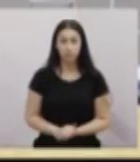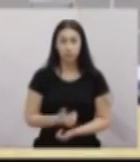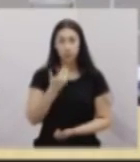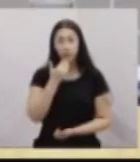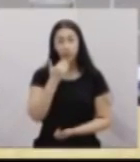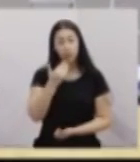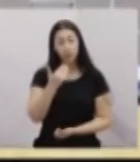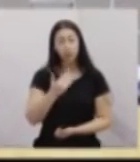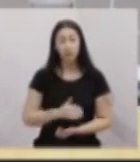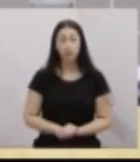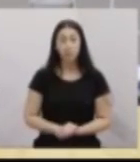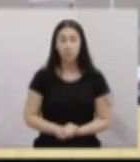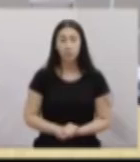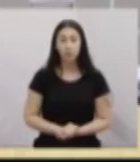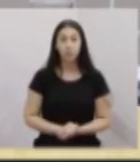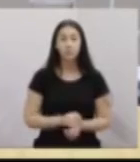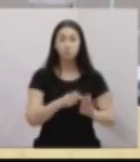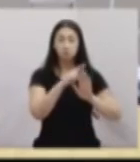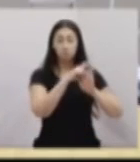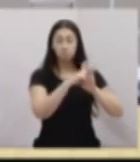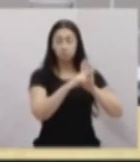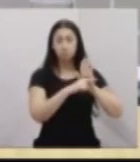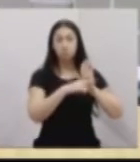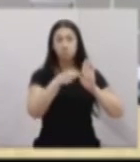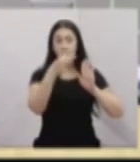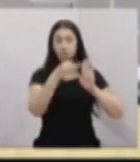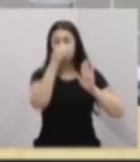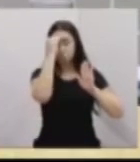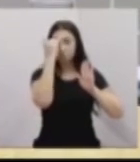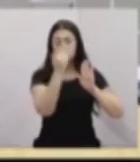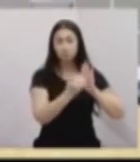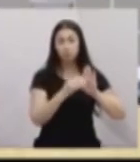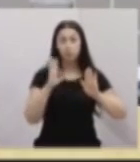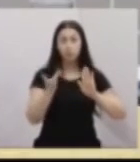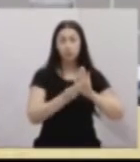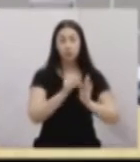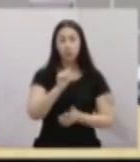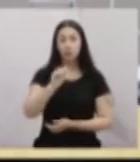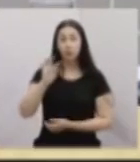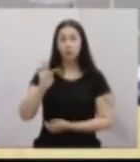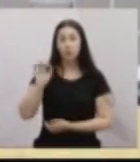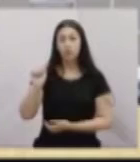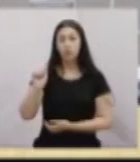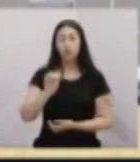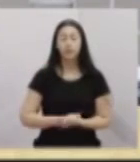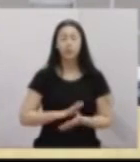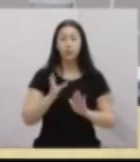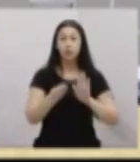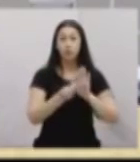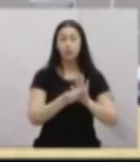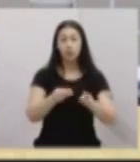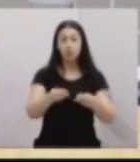Requeremos e cumpridas as formalidades regimentais, seja constatado na ata dos trabalhos dessa sessão o registro de